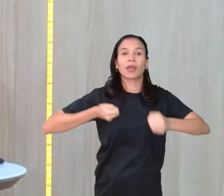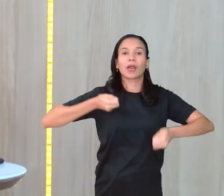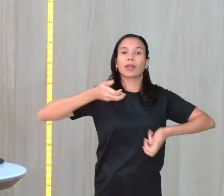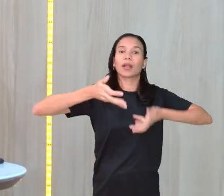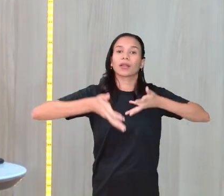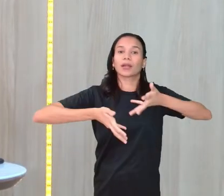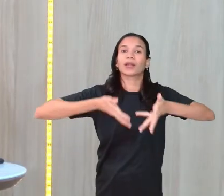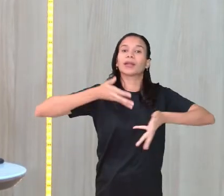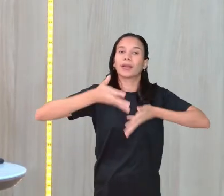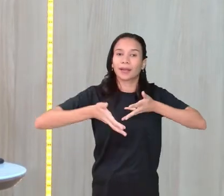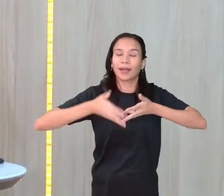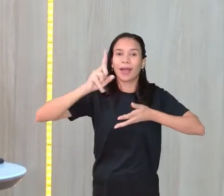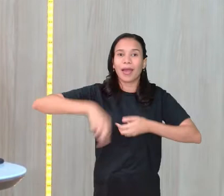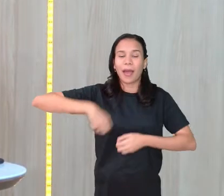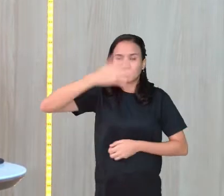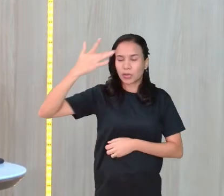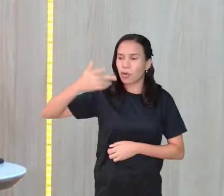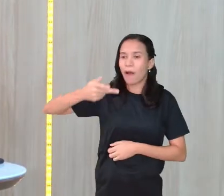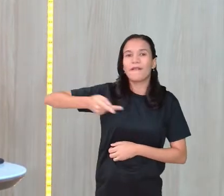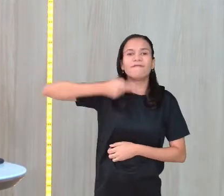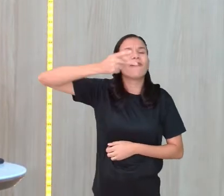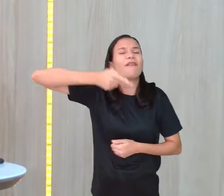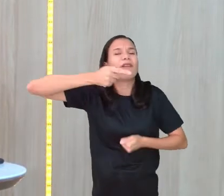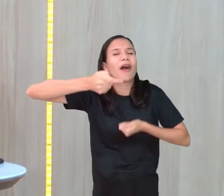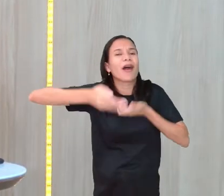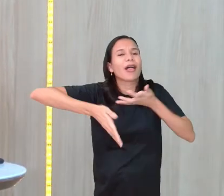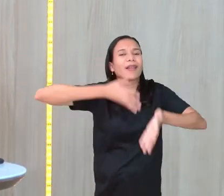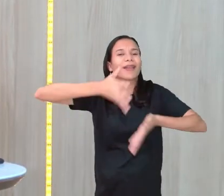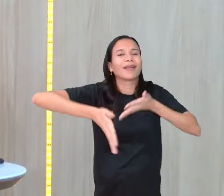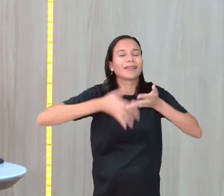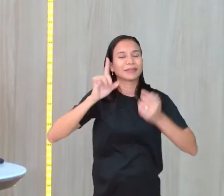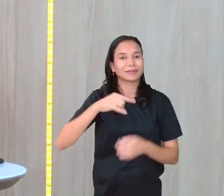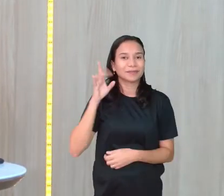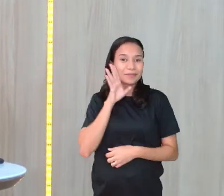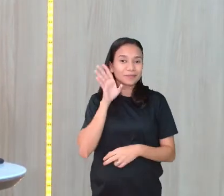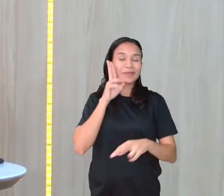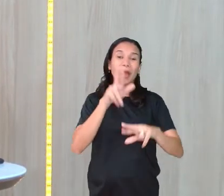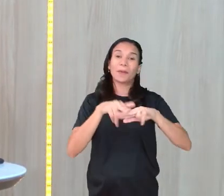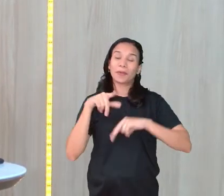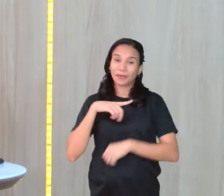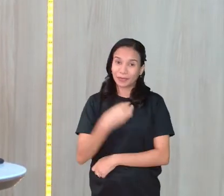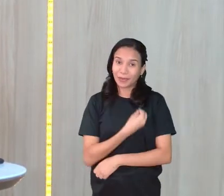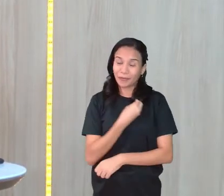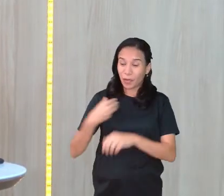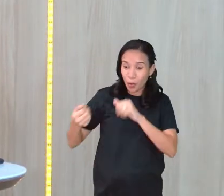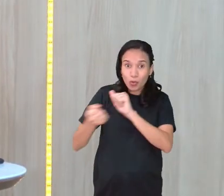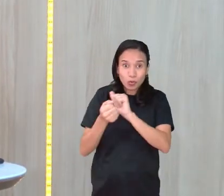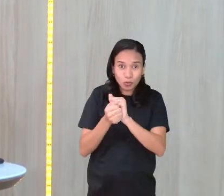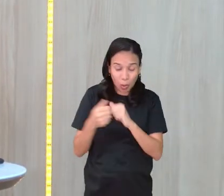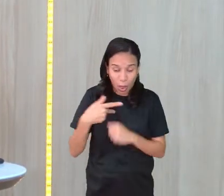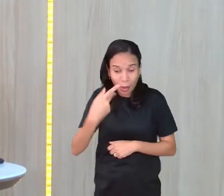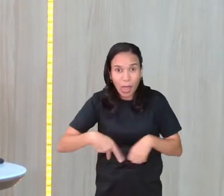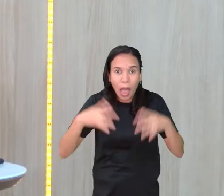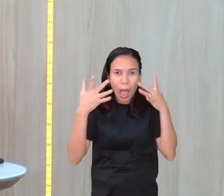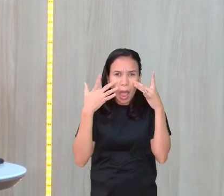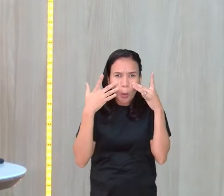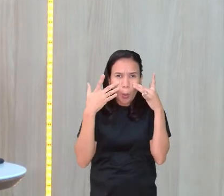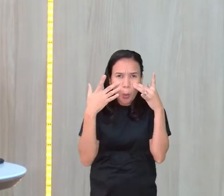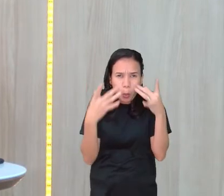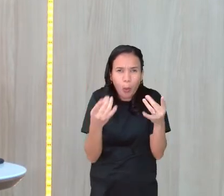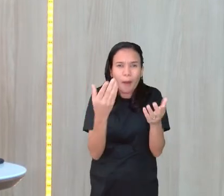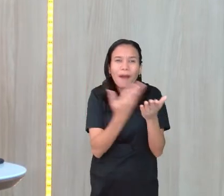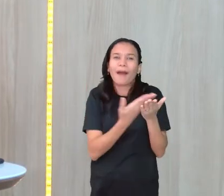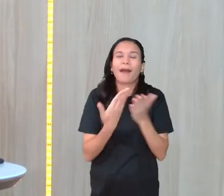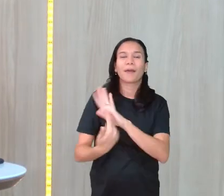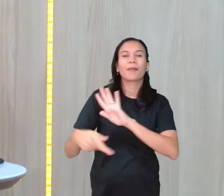verbal, é isso, Adriana? Falado, né? Que legal. Escrito. Então, eu vou estar aqui com vocês, vou ficar bem atenta a essa aula